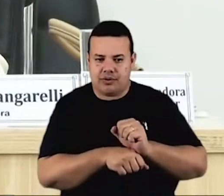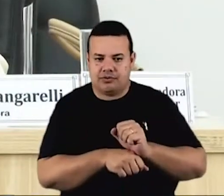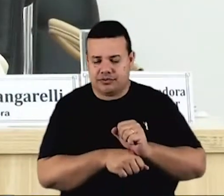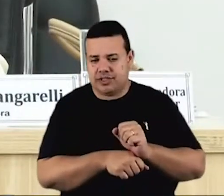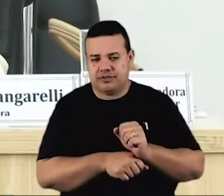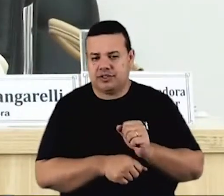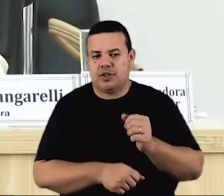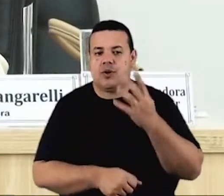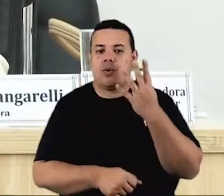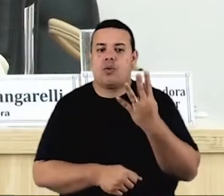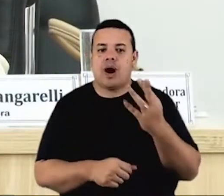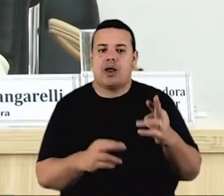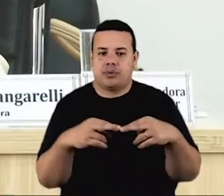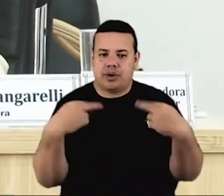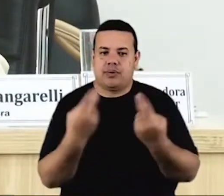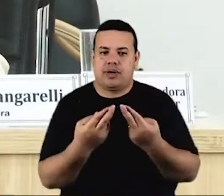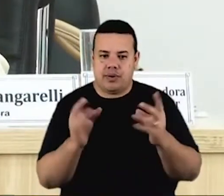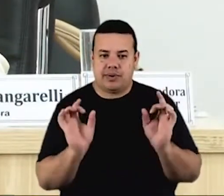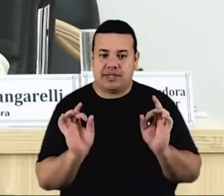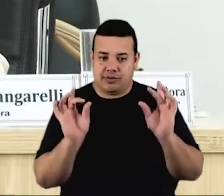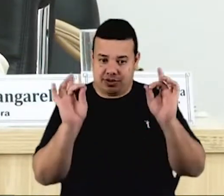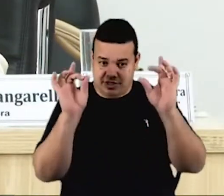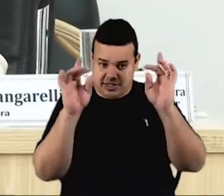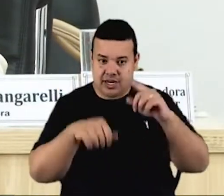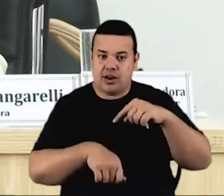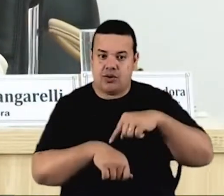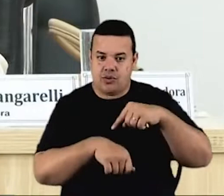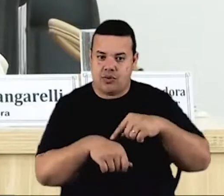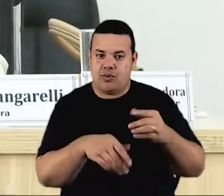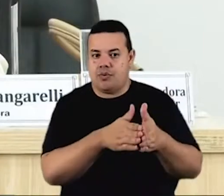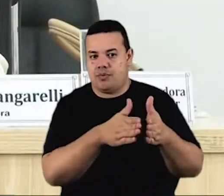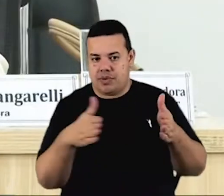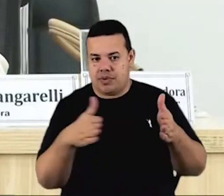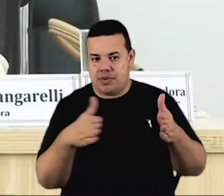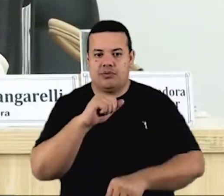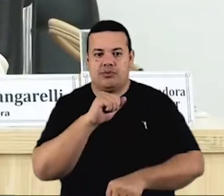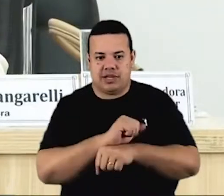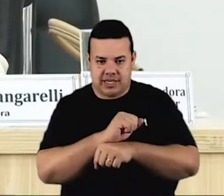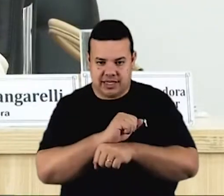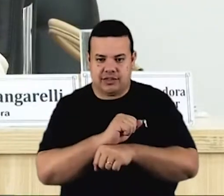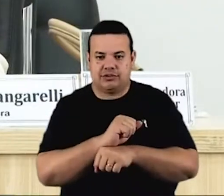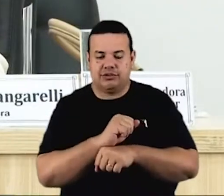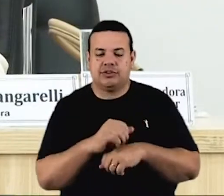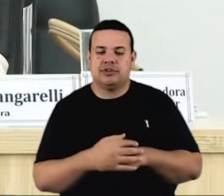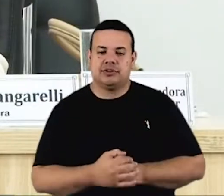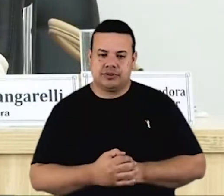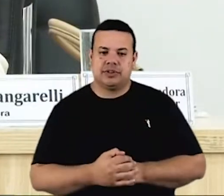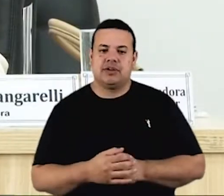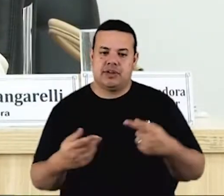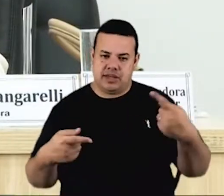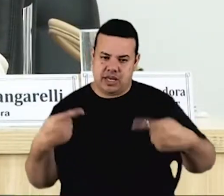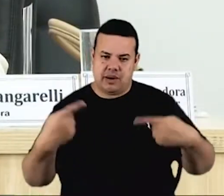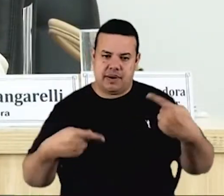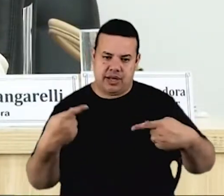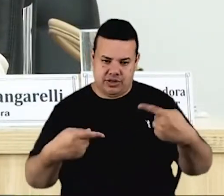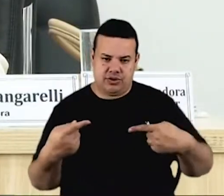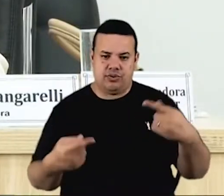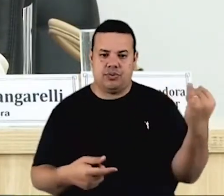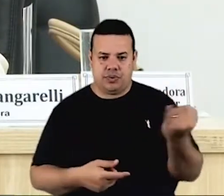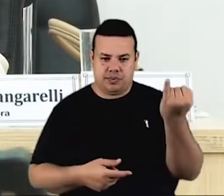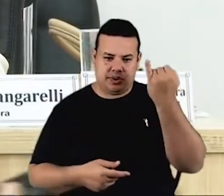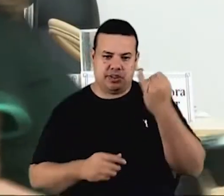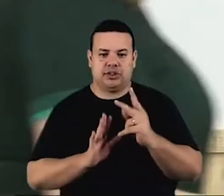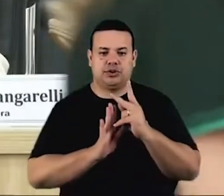sessões extraordinárias durante o período de recesso, da qual foram aqui debatidas importantes